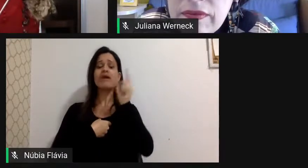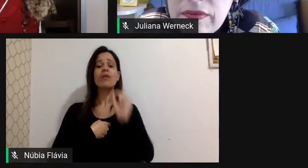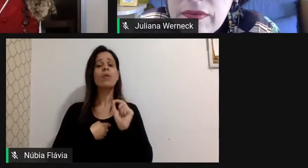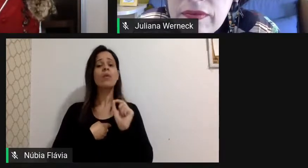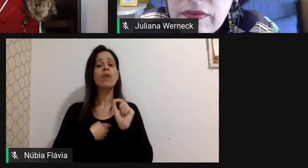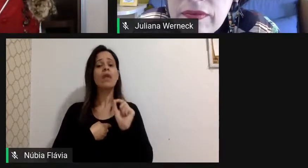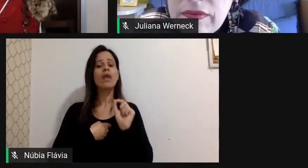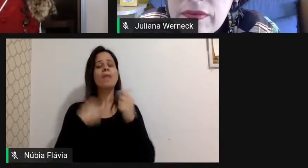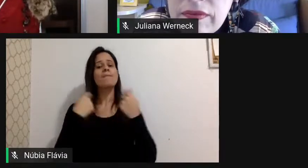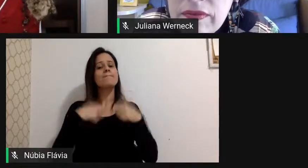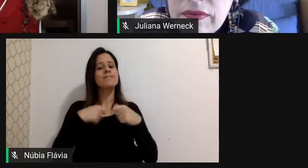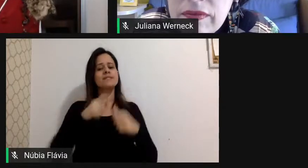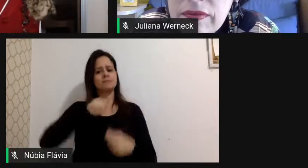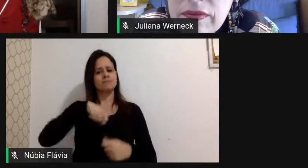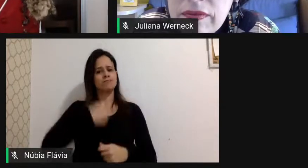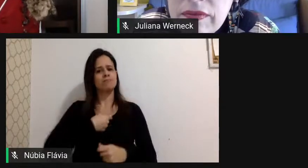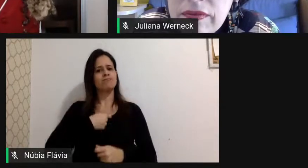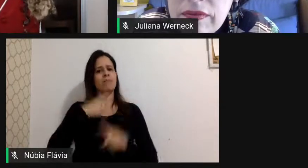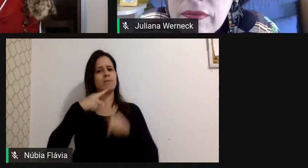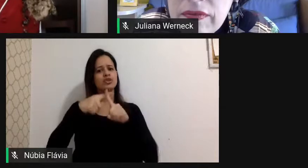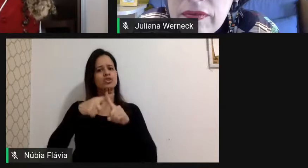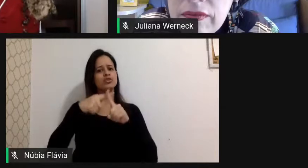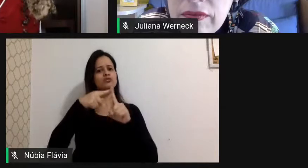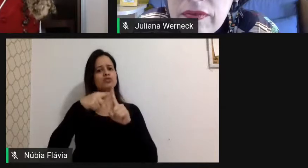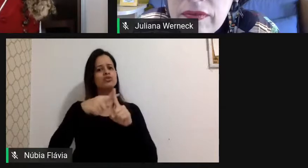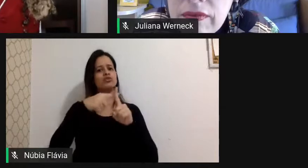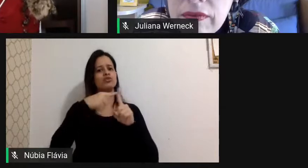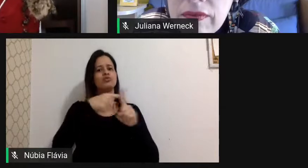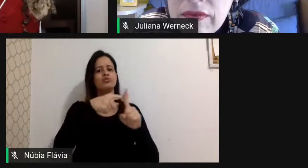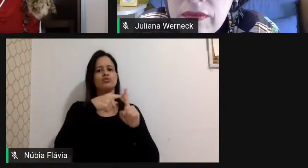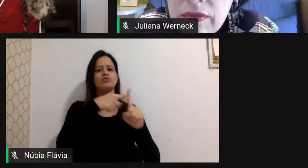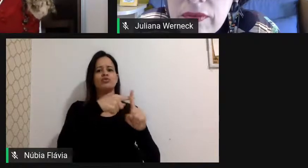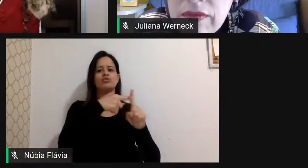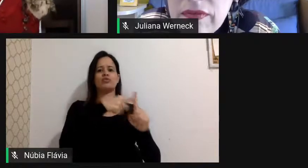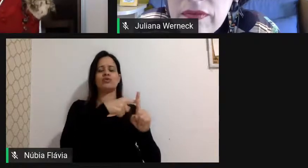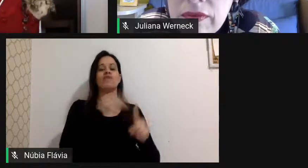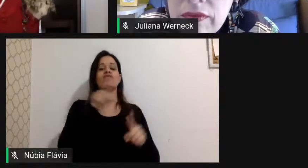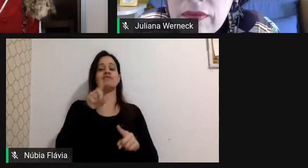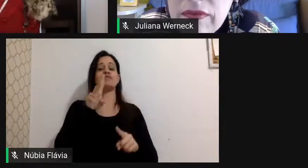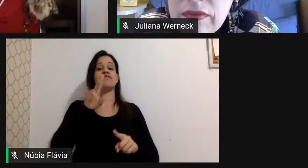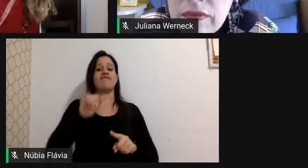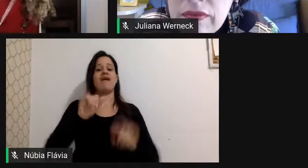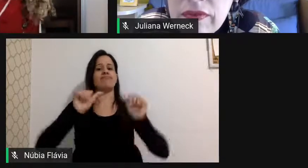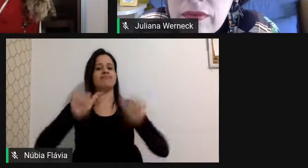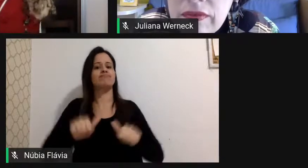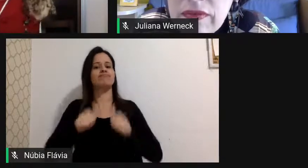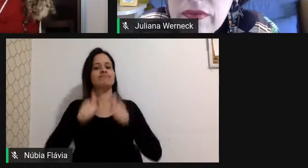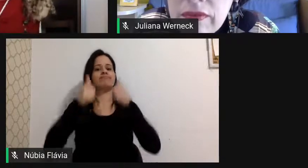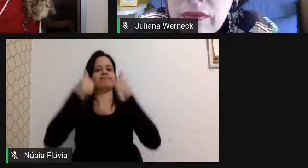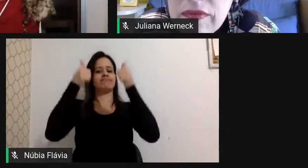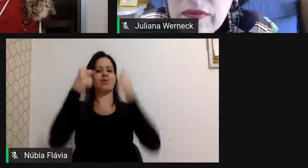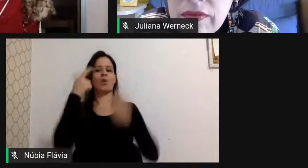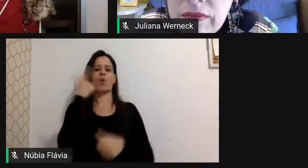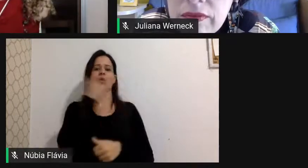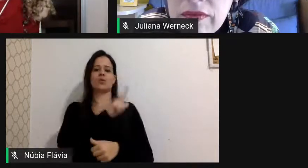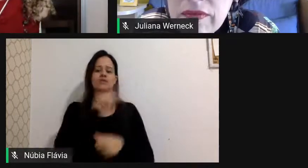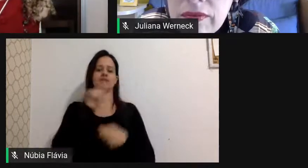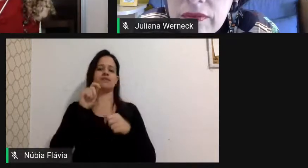é baseado nisso que vocês vão tomar suas decisões. É baseado nisso que você vai conseguir ou não fazer determinada